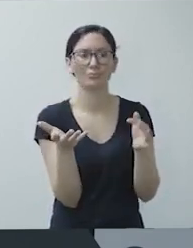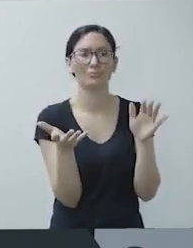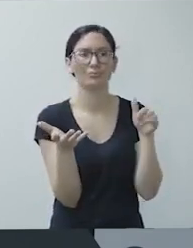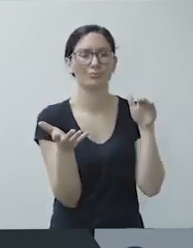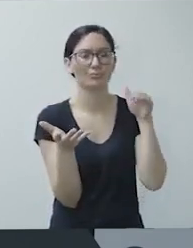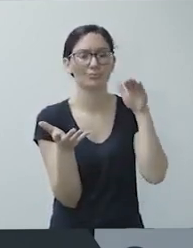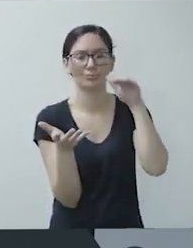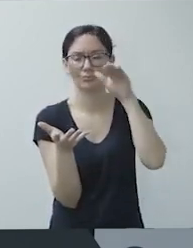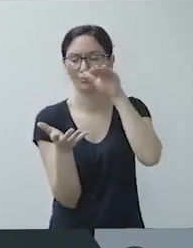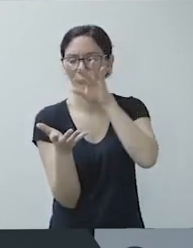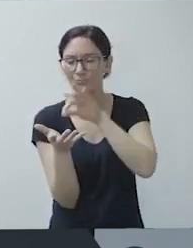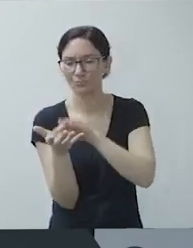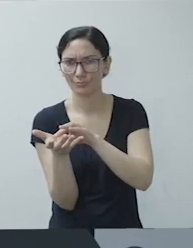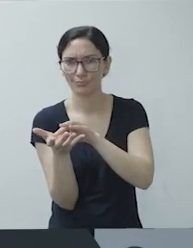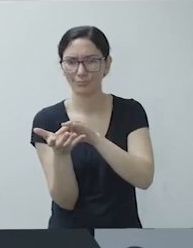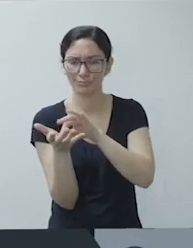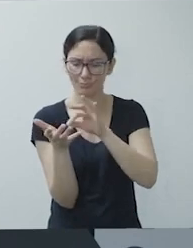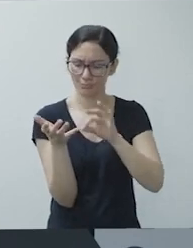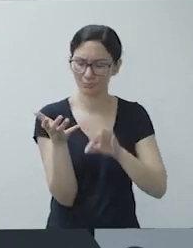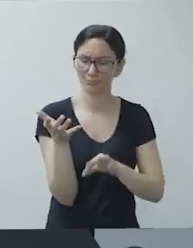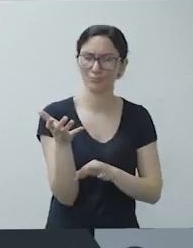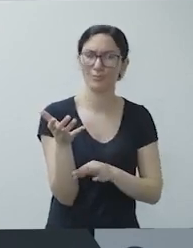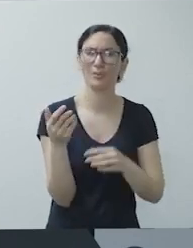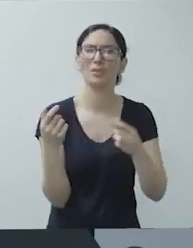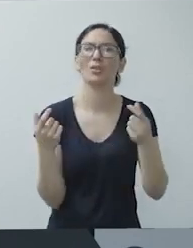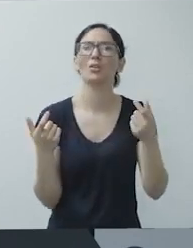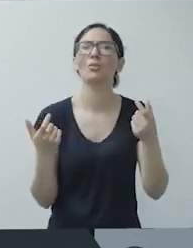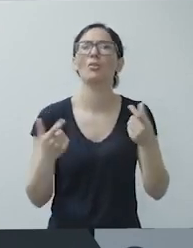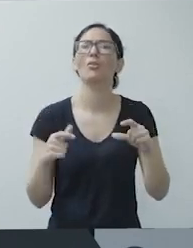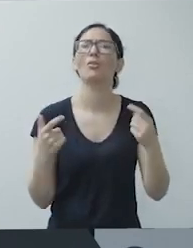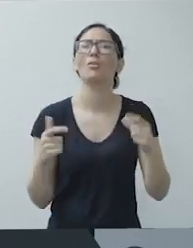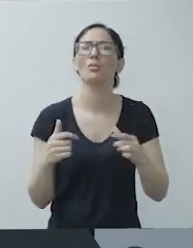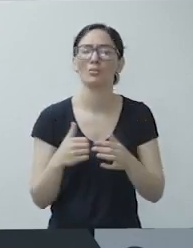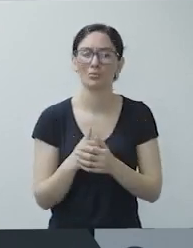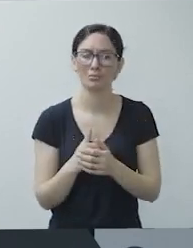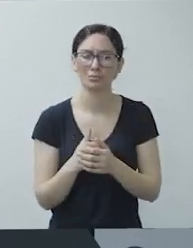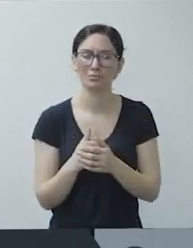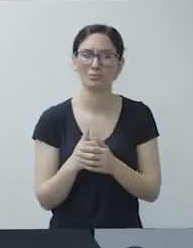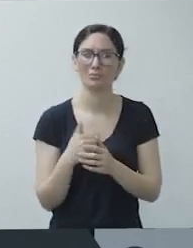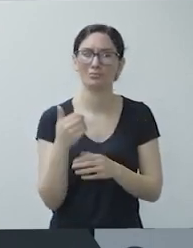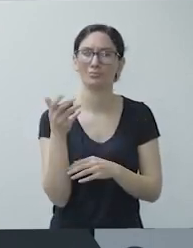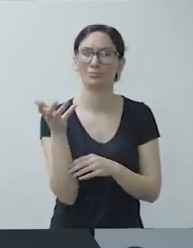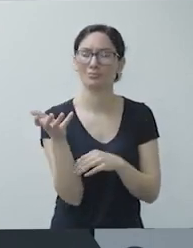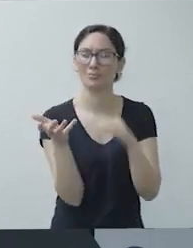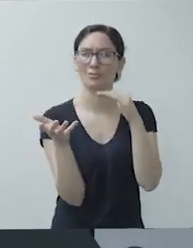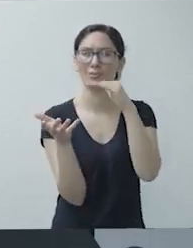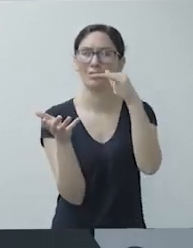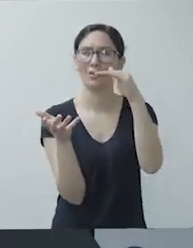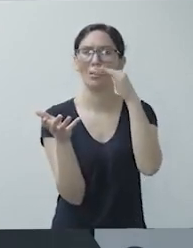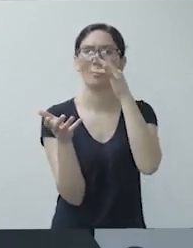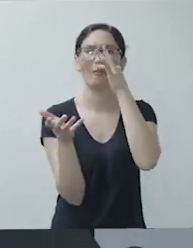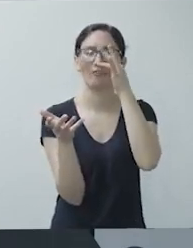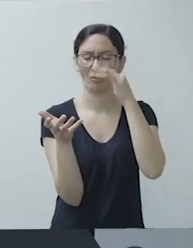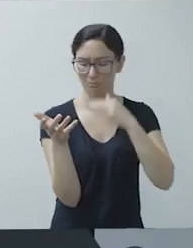ela vai pousar aqui embaixo? O que vocês acham? Em cima ou embaixo da